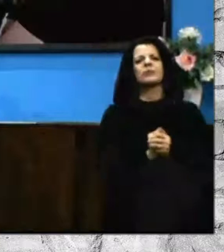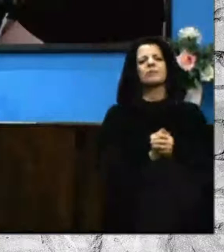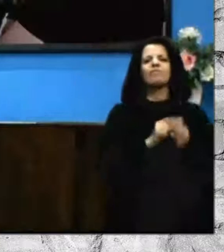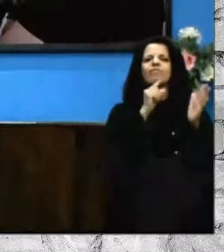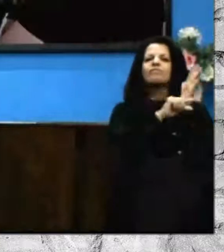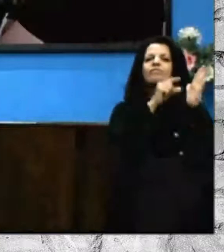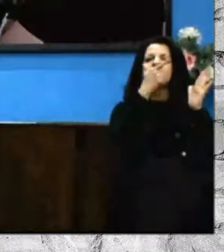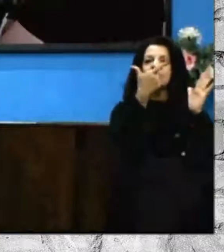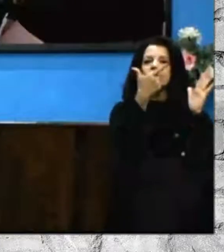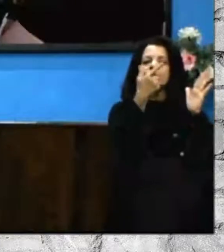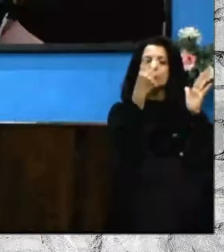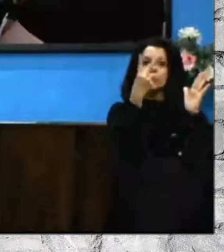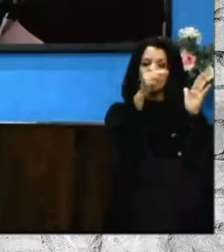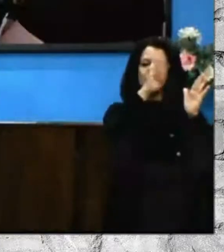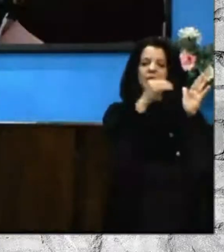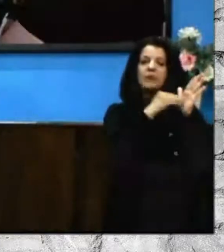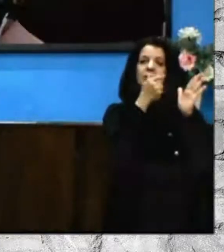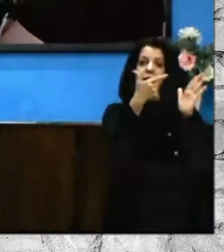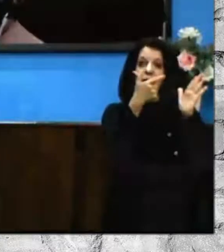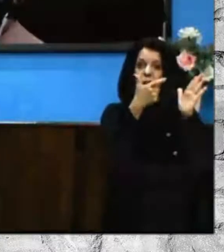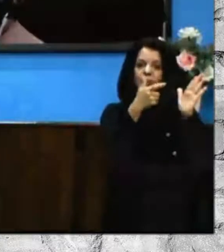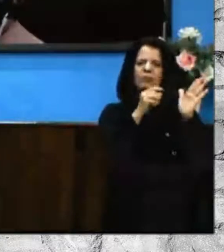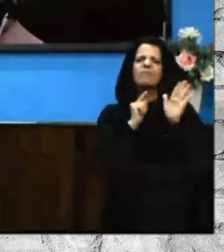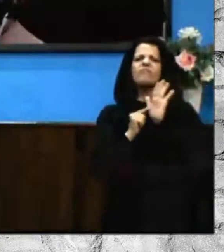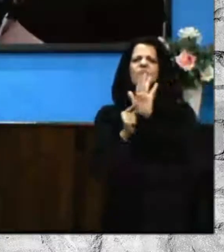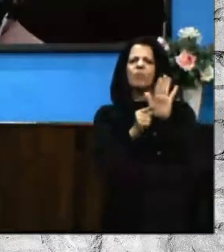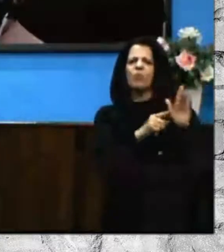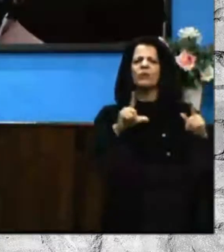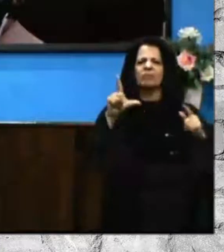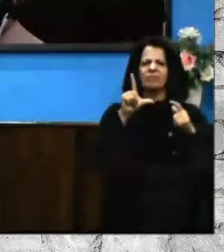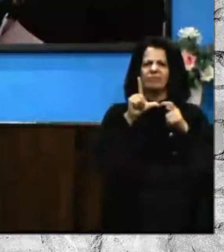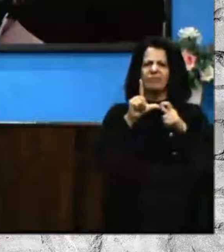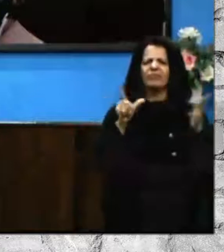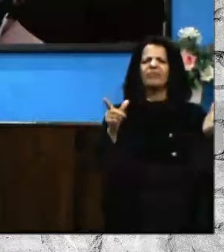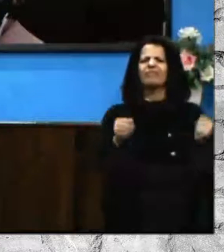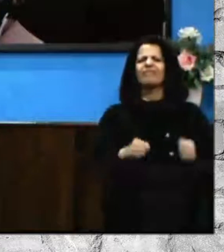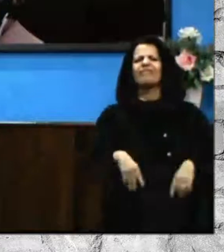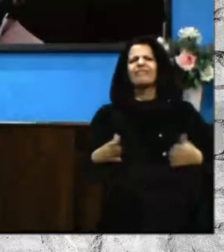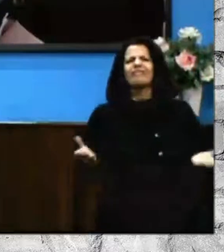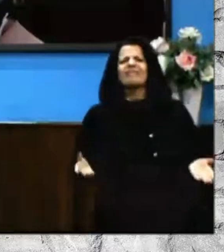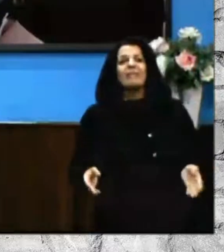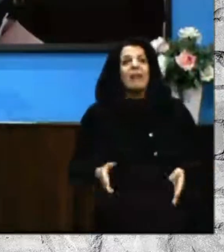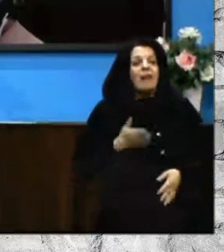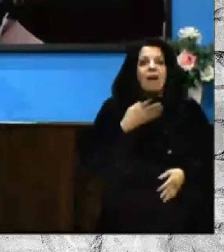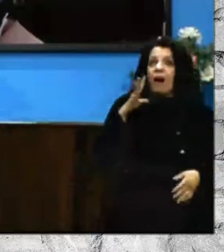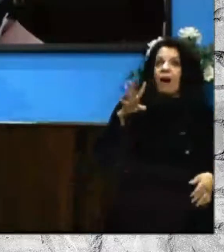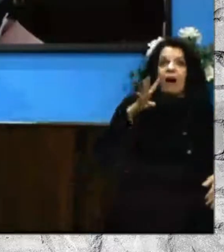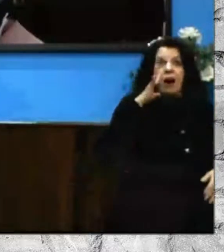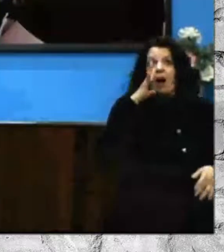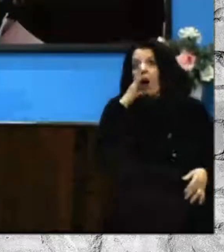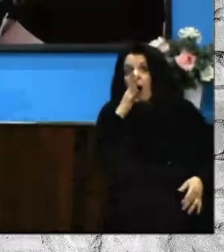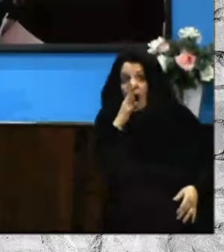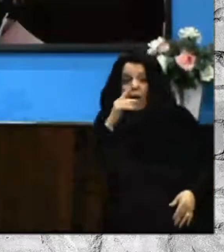2 a 12 do capítulo 4 de Lucas nos mostram isso. Meus irmãos, é surpreendente a ousadia